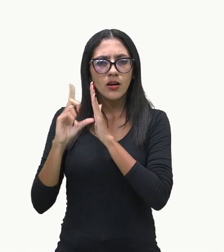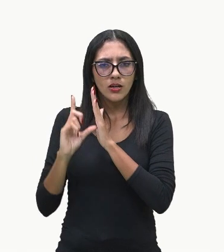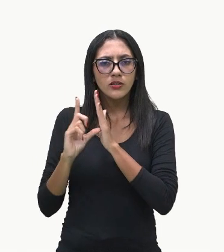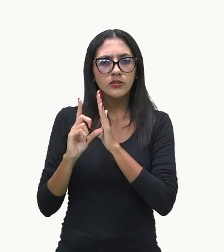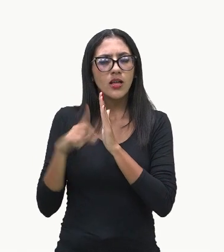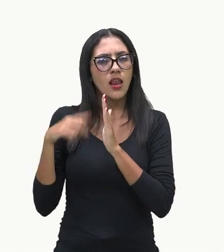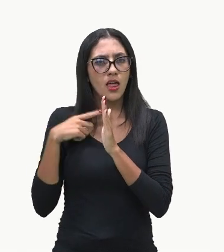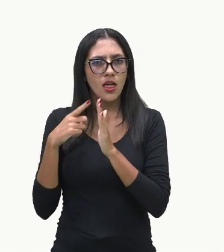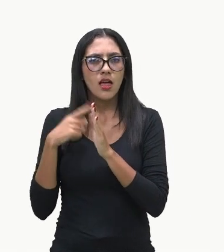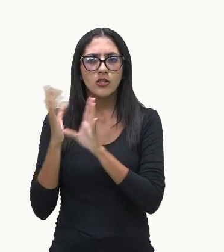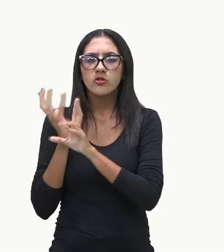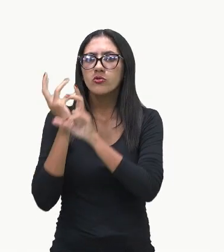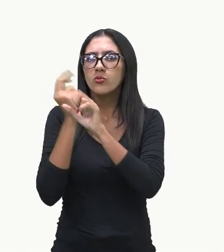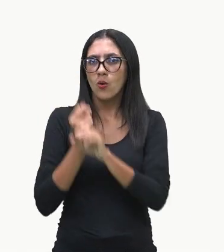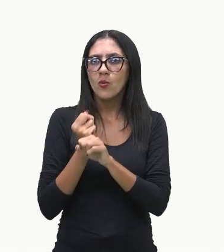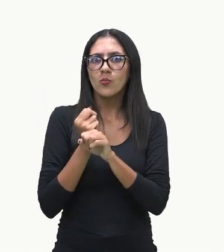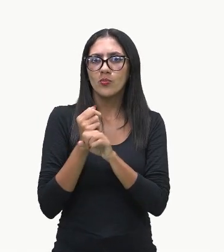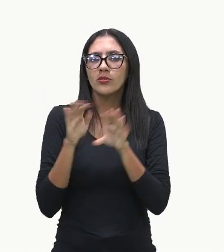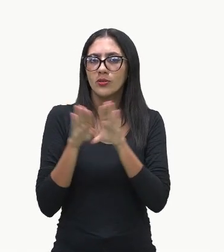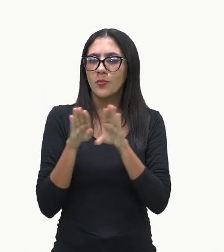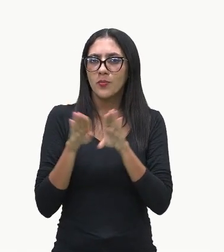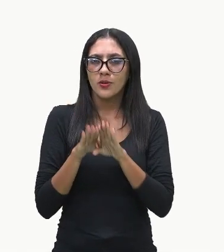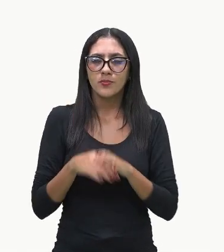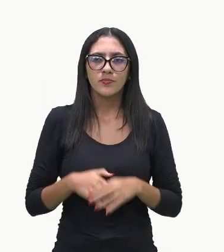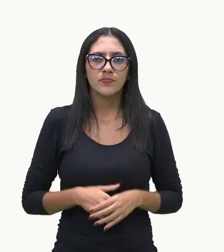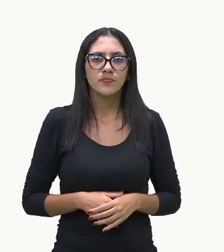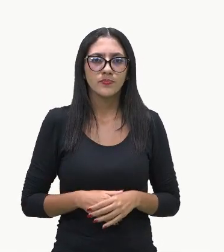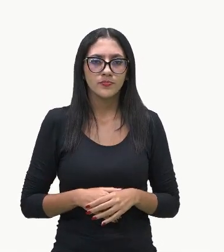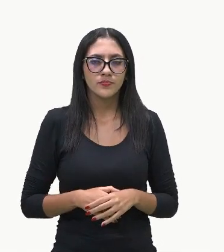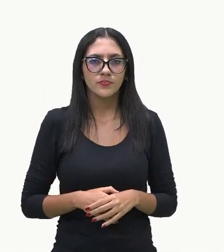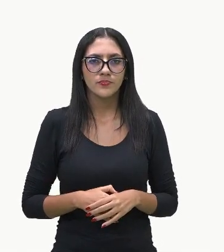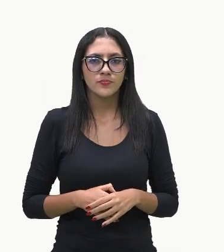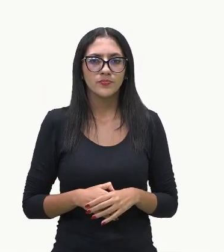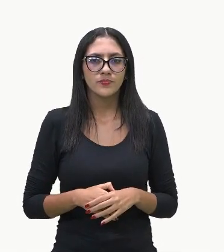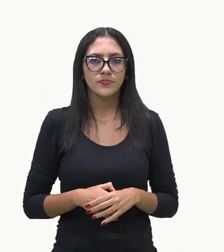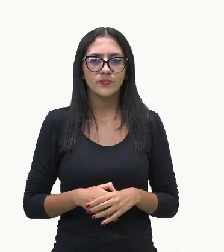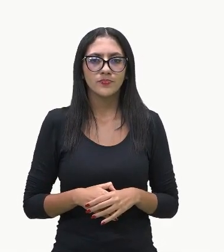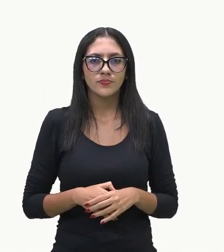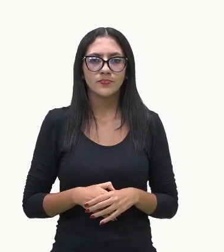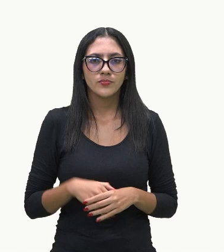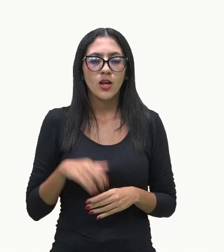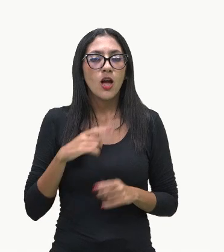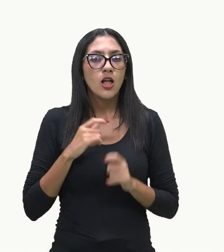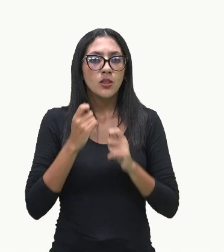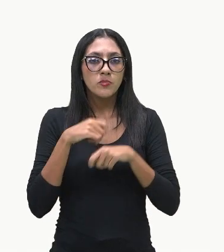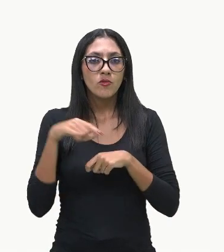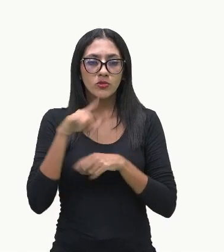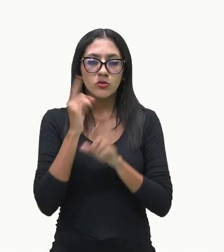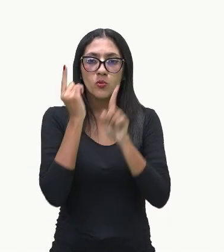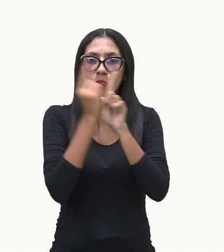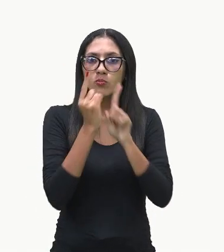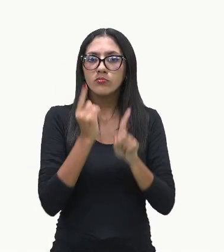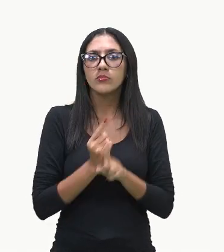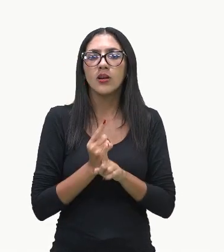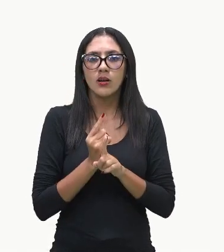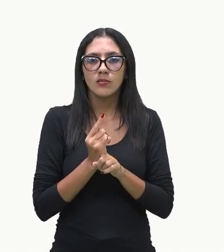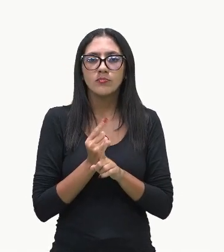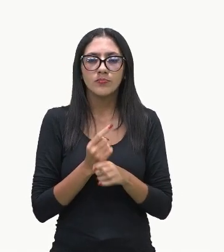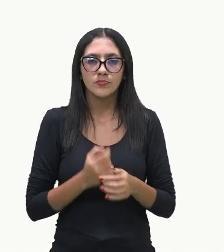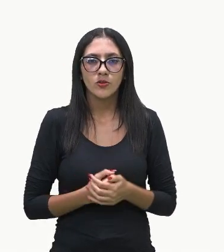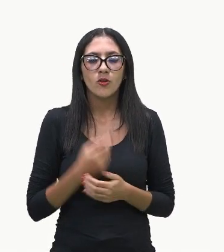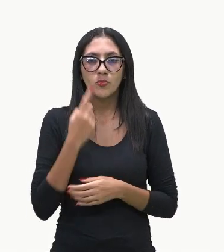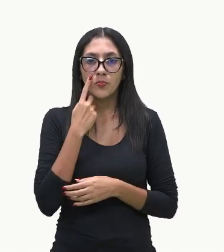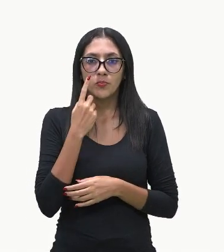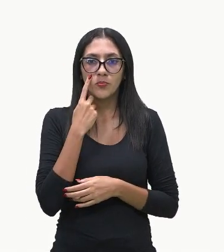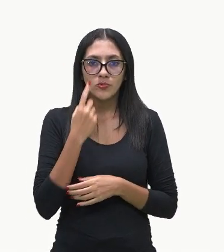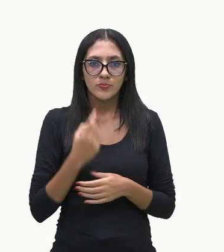ângulos internos. Então, para você calcular aí a medida de um ângulo interno, você vai pegar a soma dos